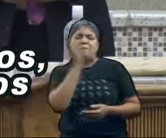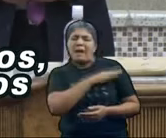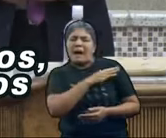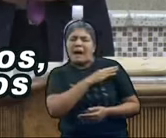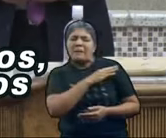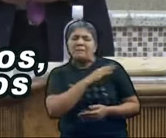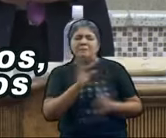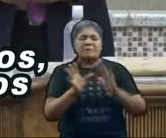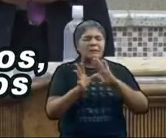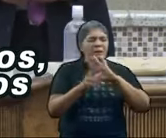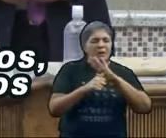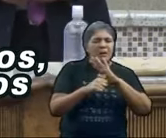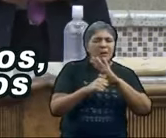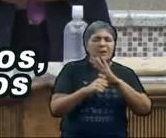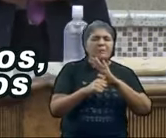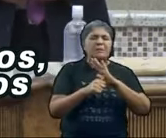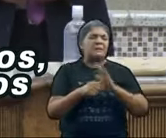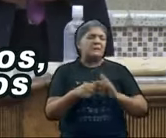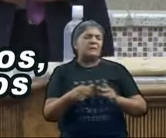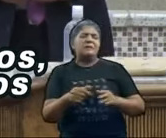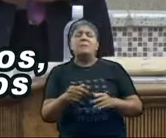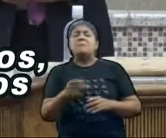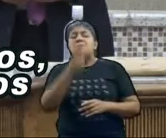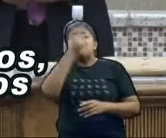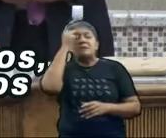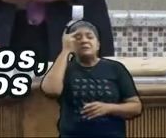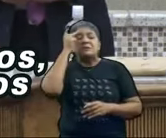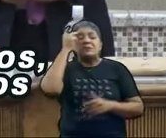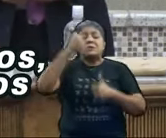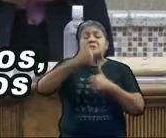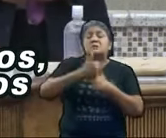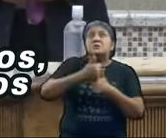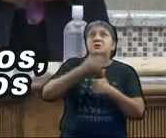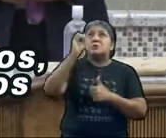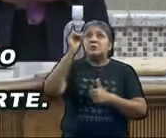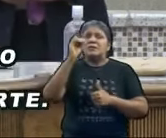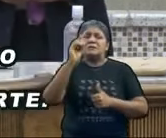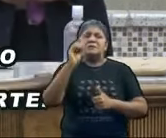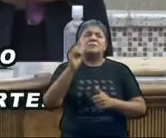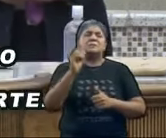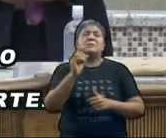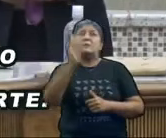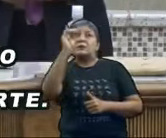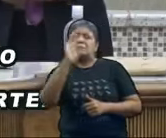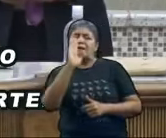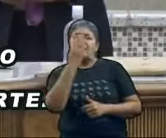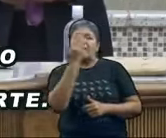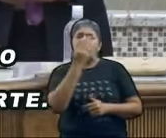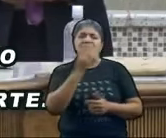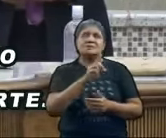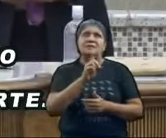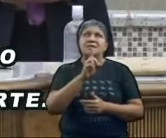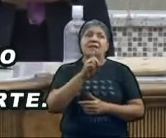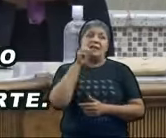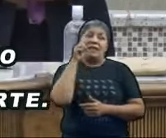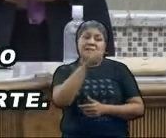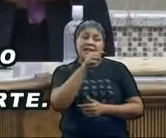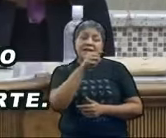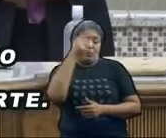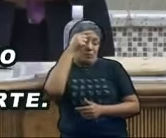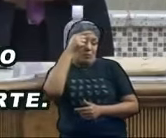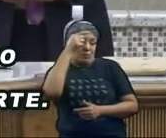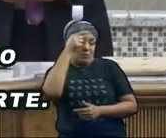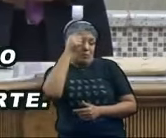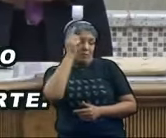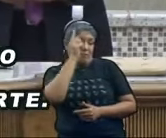aos feiticeiros, e aos idólatras, e a todos os mentirosos, a sua parte será no lago que arde com fogo